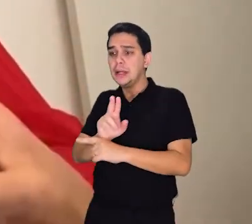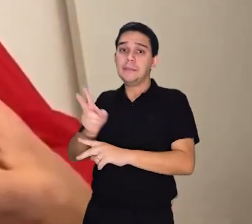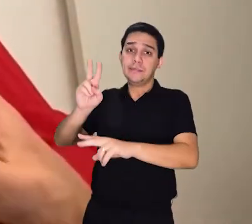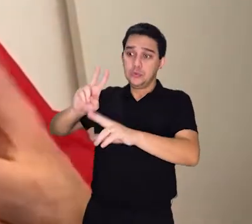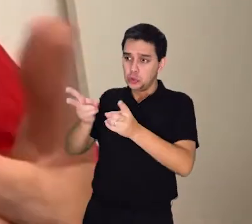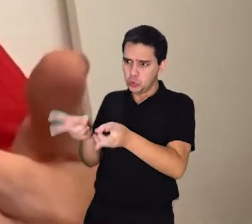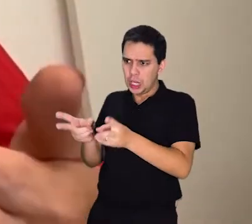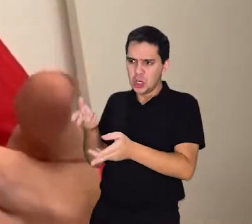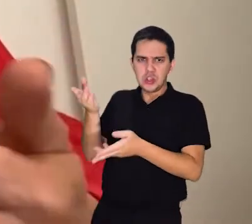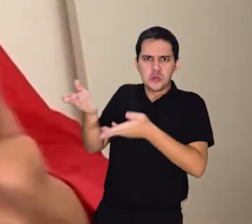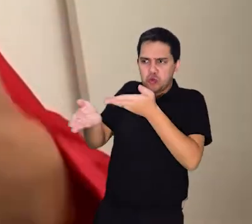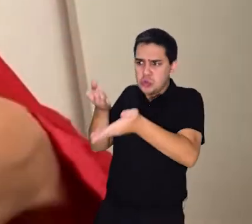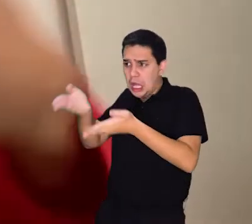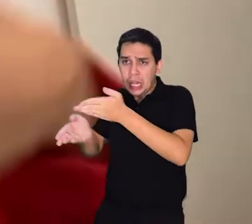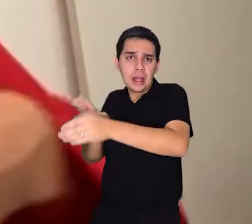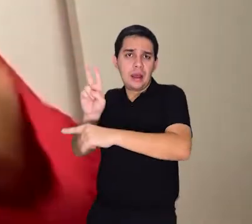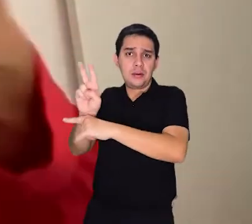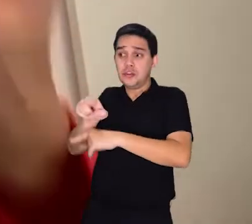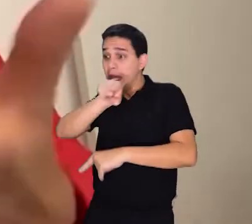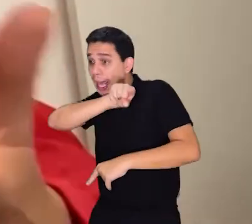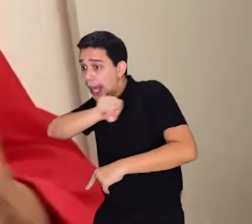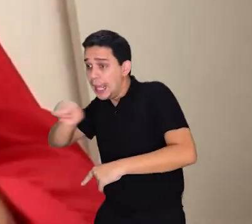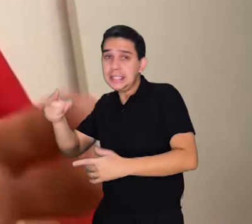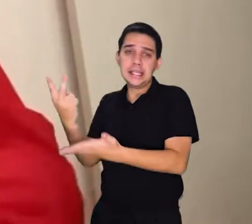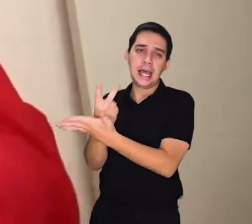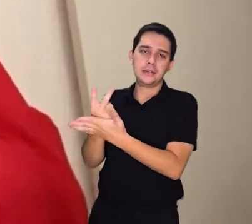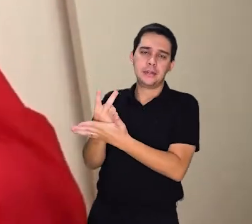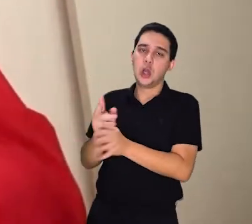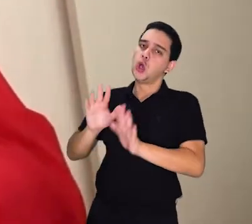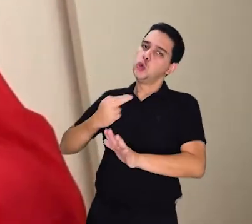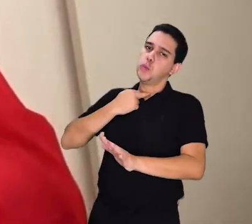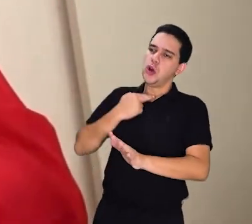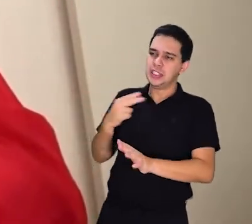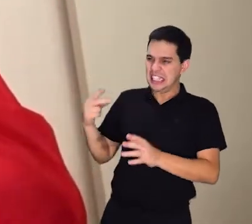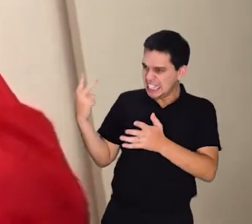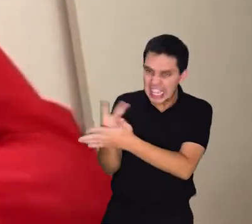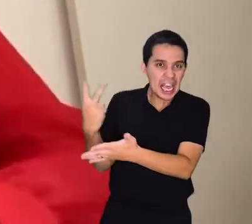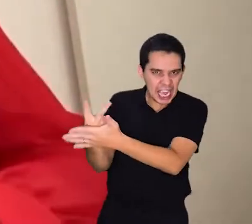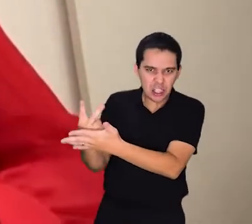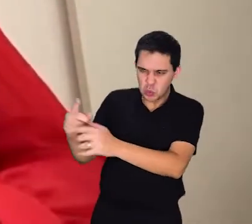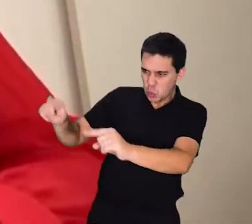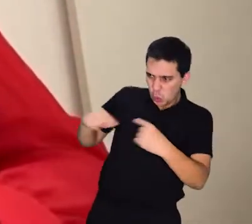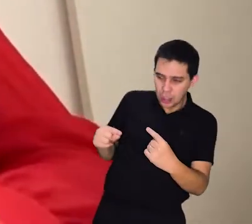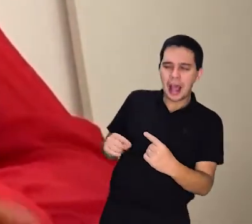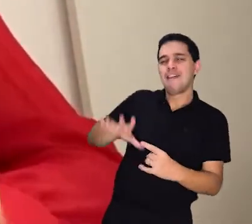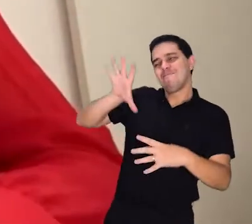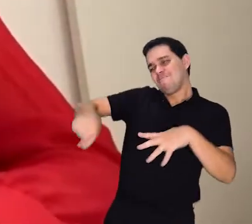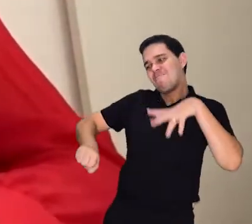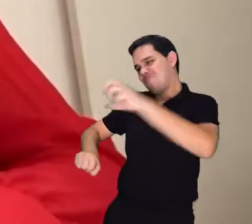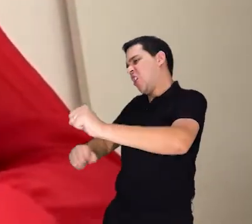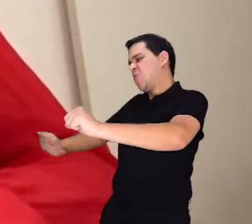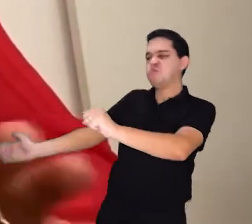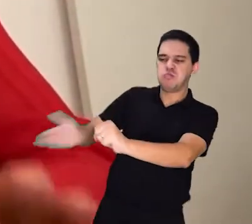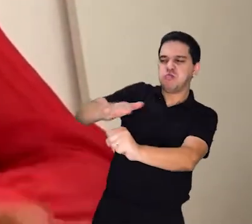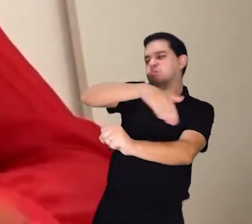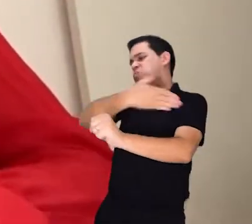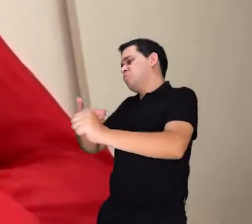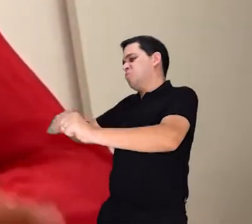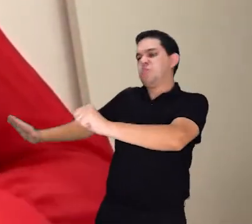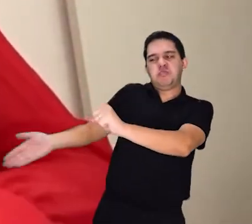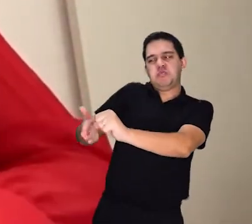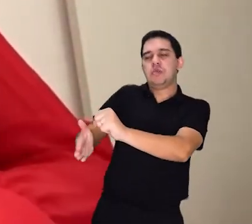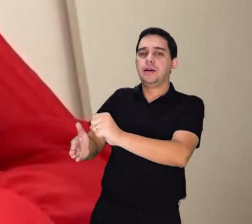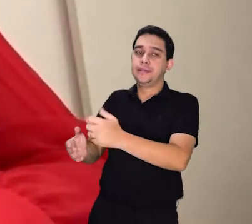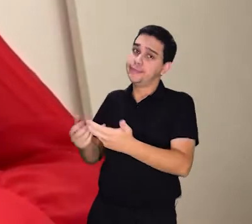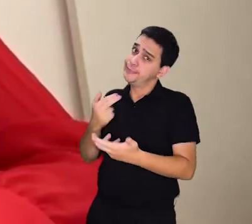conter os adolescentes, né, quando eles transgredirem. O que não pode ser a violência. E é isso que o Ministério Público não compactua e